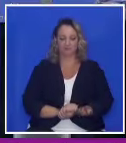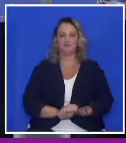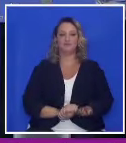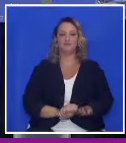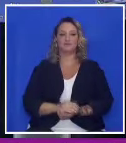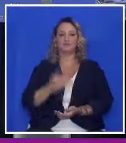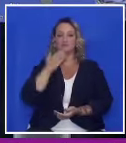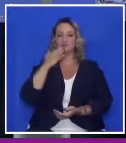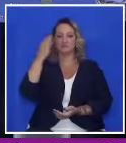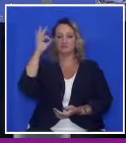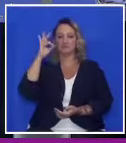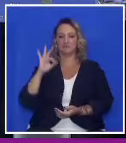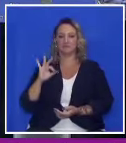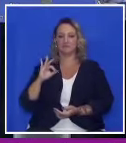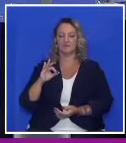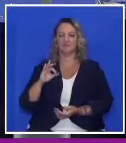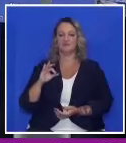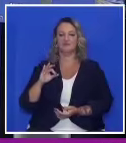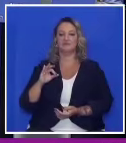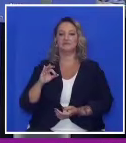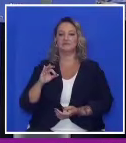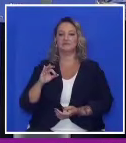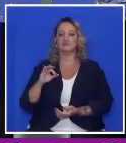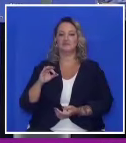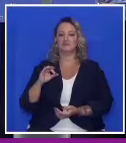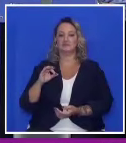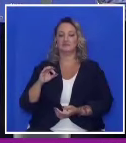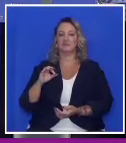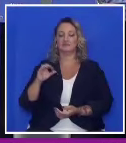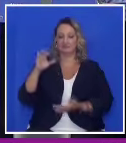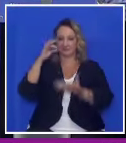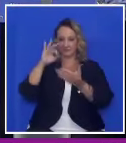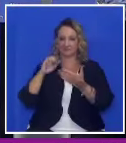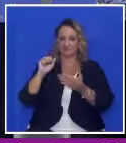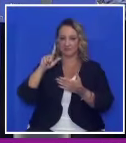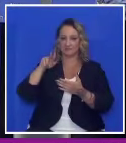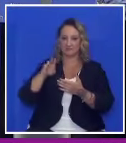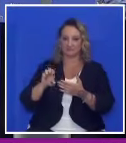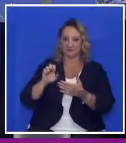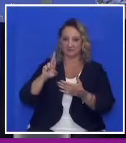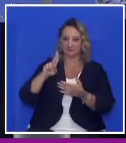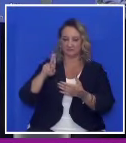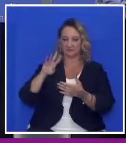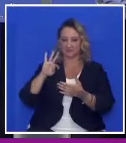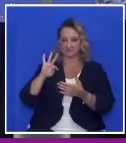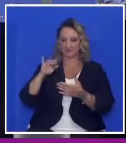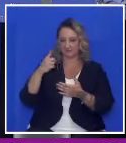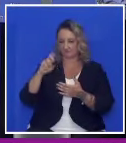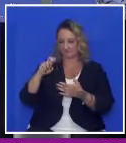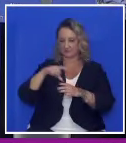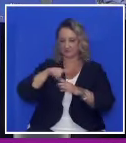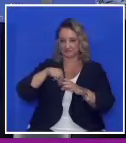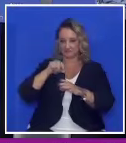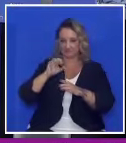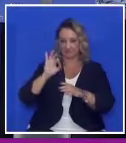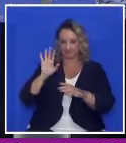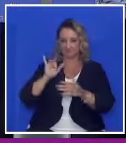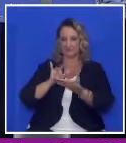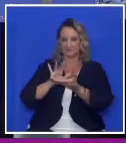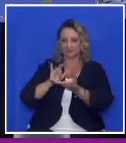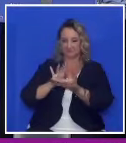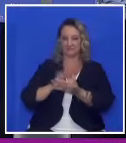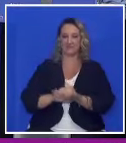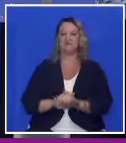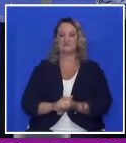pedir novamente aqui a confirmação das auditoras. As auditoras confirmam, Aline, Ruth, os 15 números sorteados na Loto Fácil?